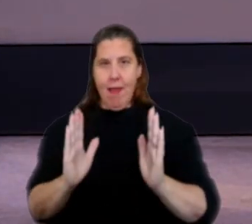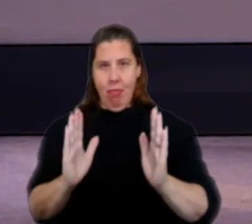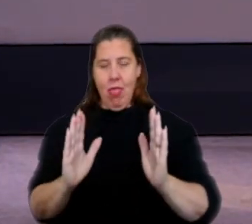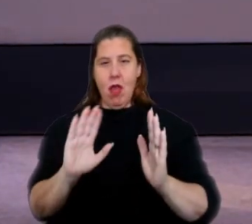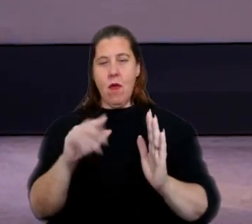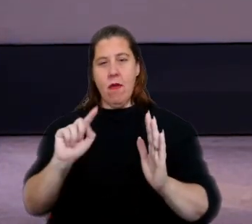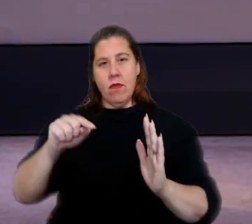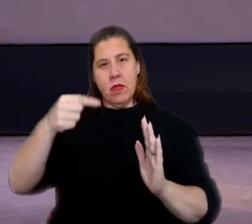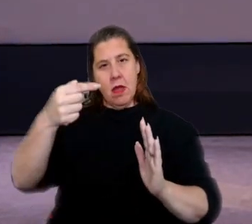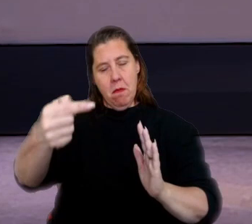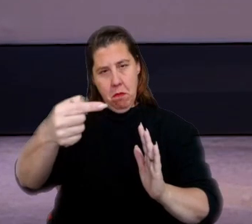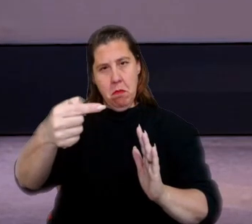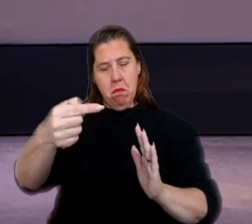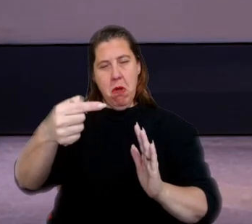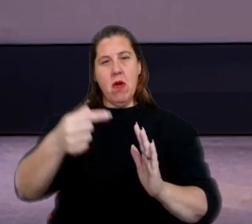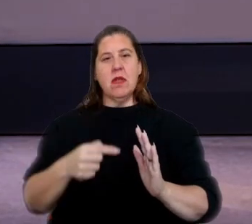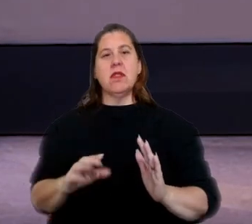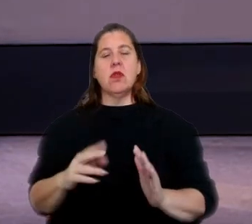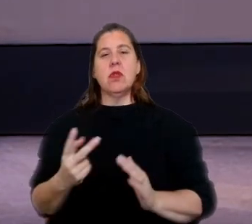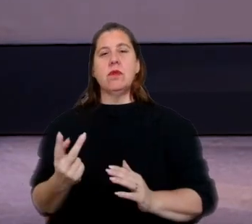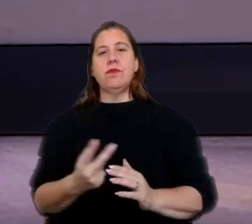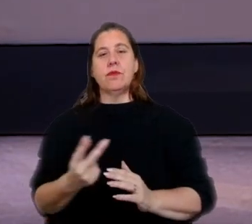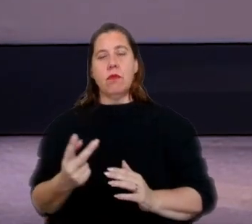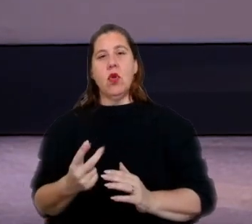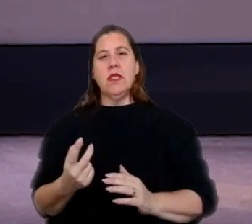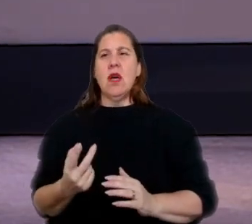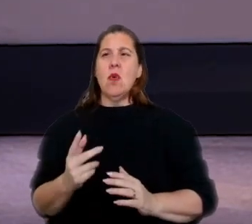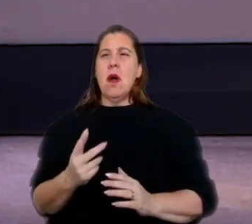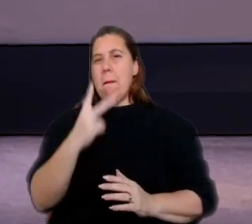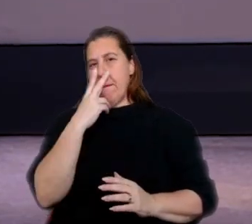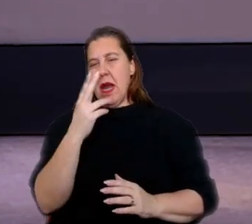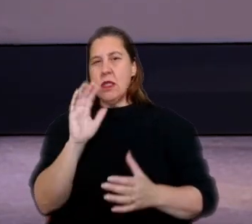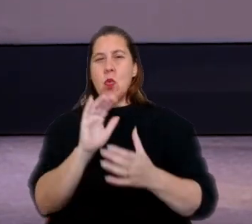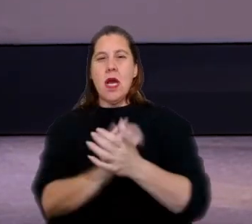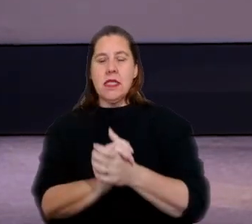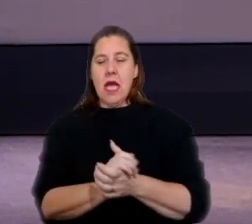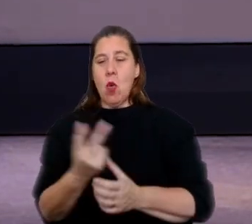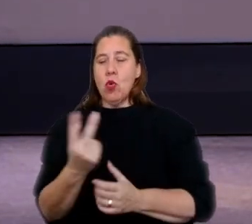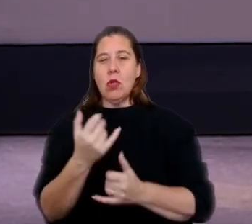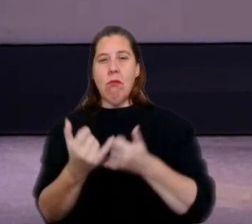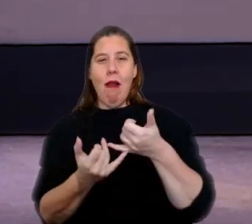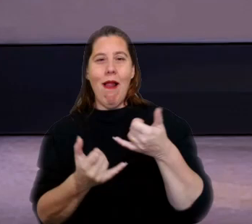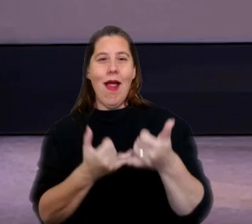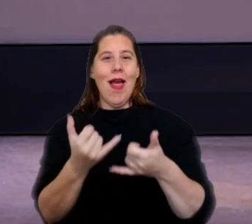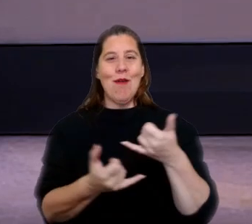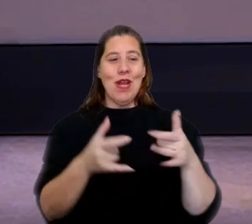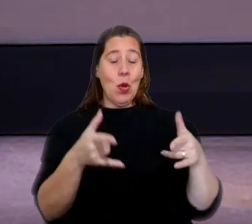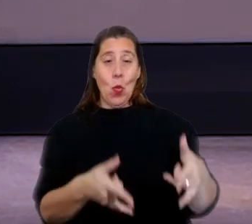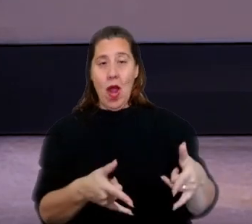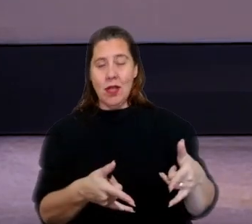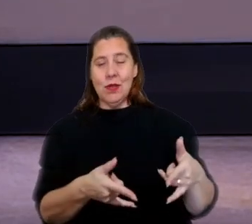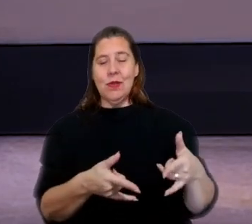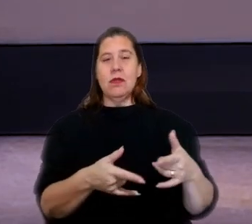eles, depois da insinuação de que talvez eles são um casal, eles brincam